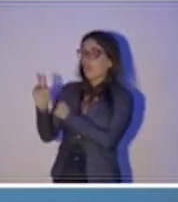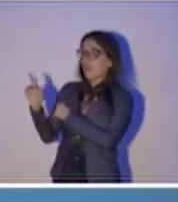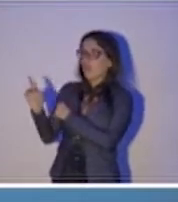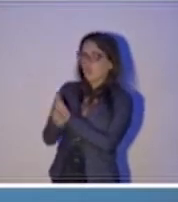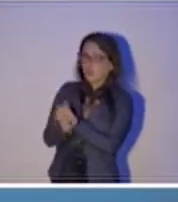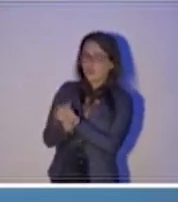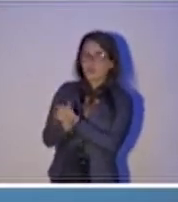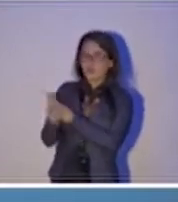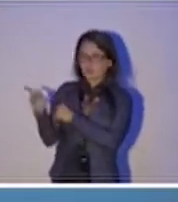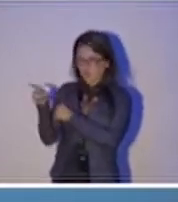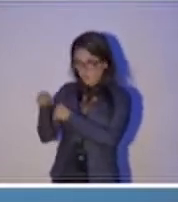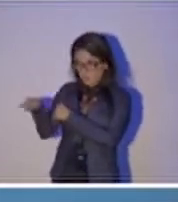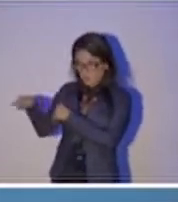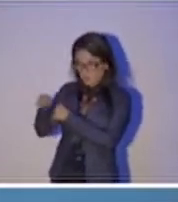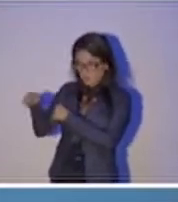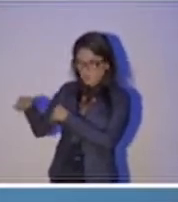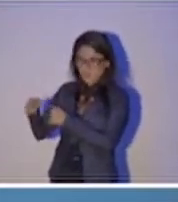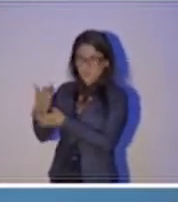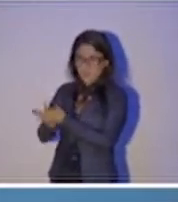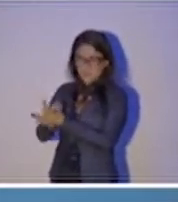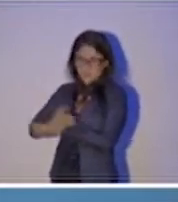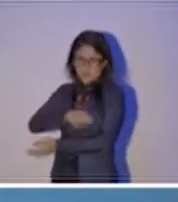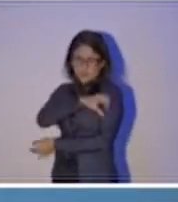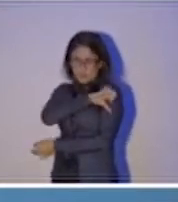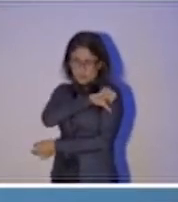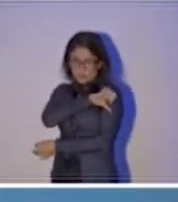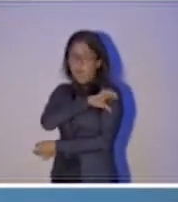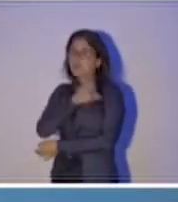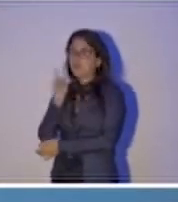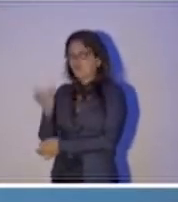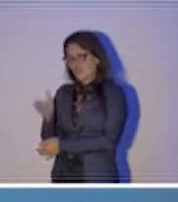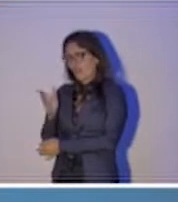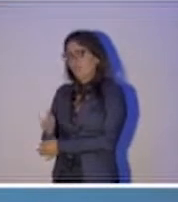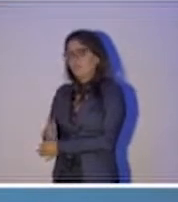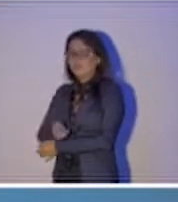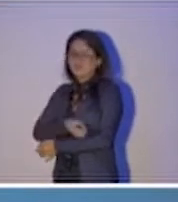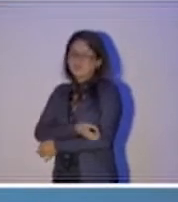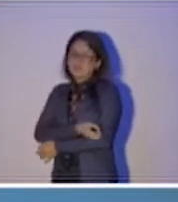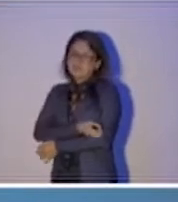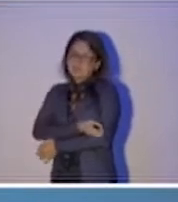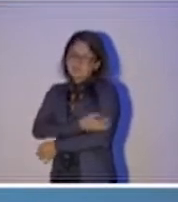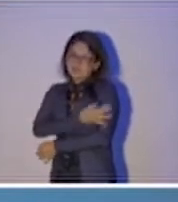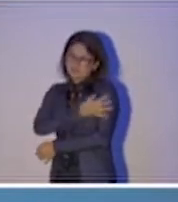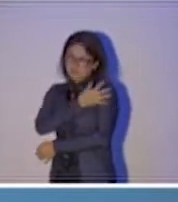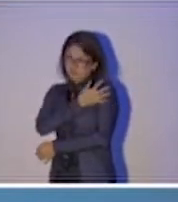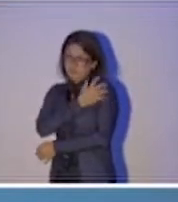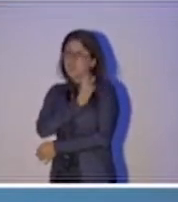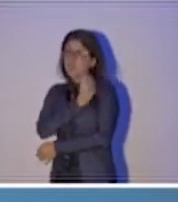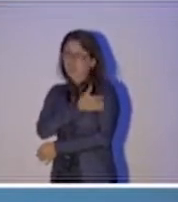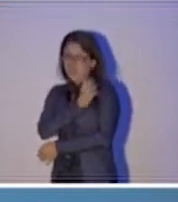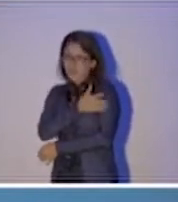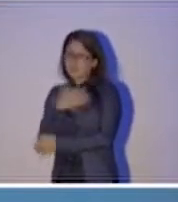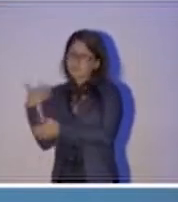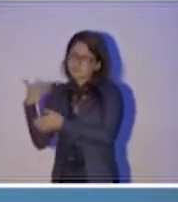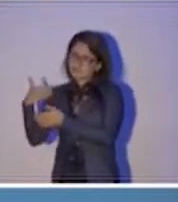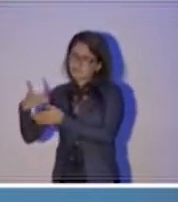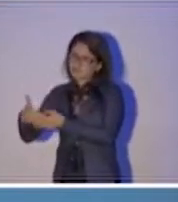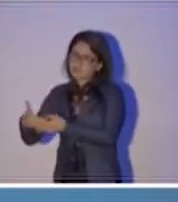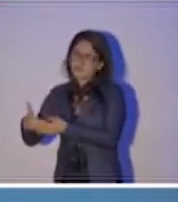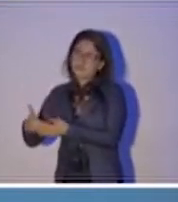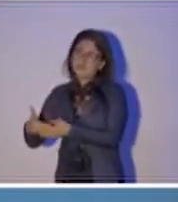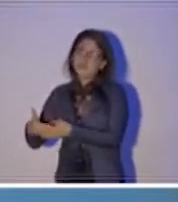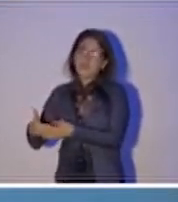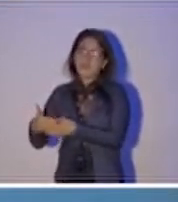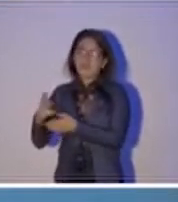Vocês estão no nono ano, vocês já viveram um percurso considerável na escola até aqui, e já vocês vão encarar o